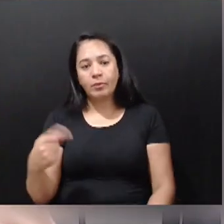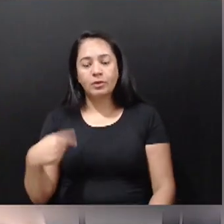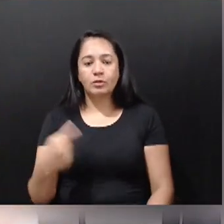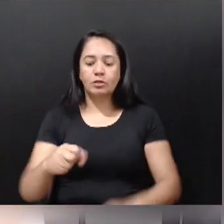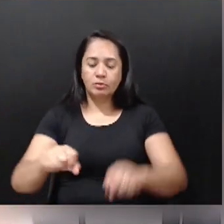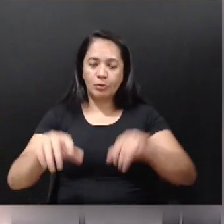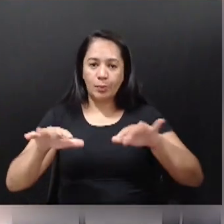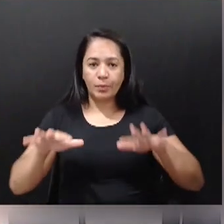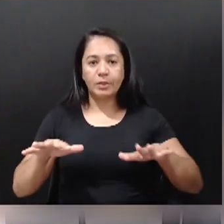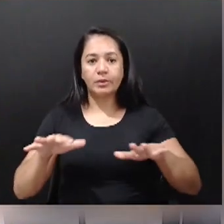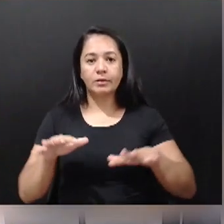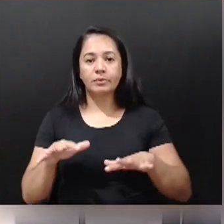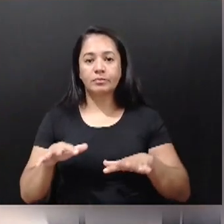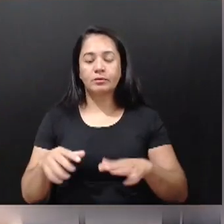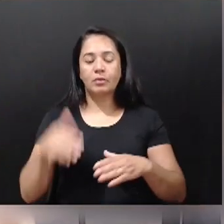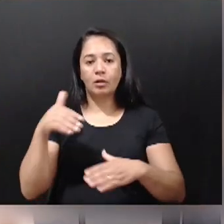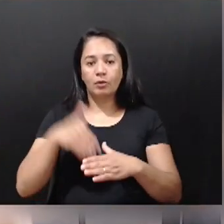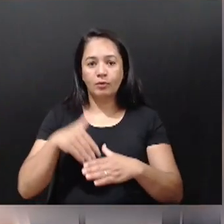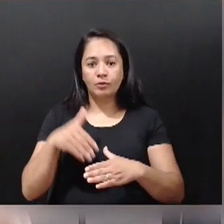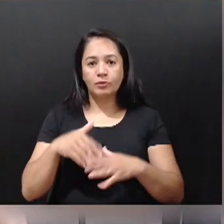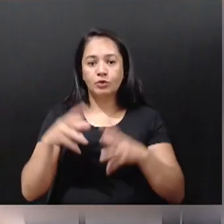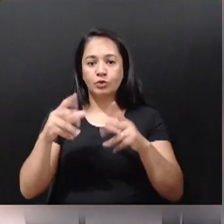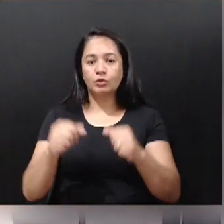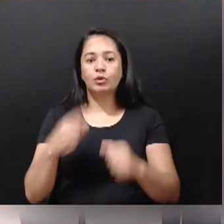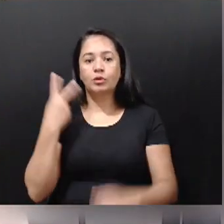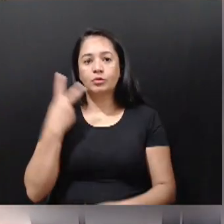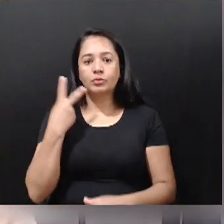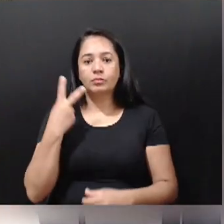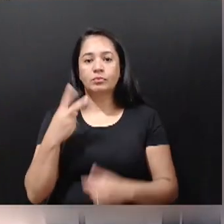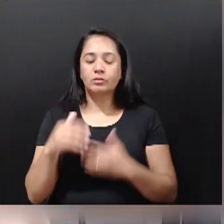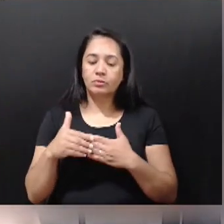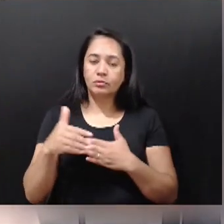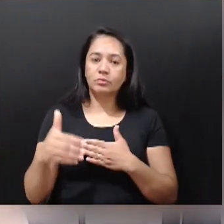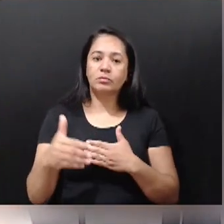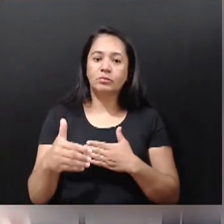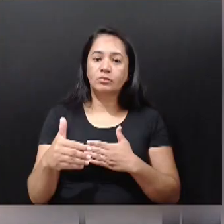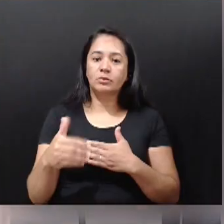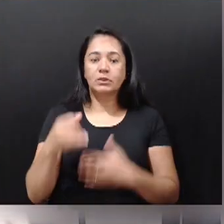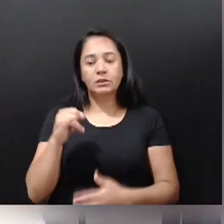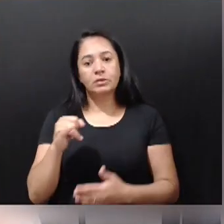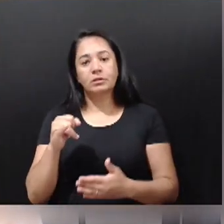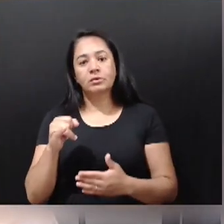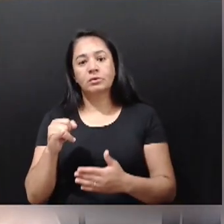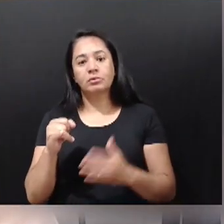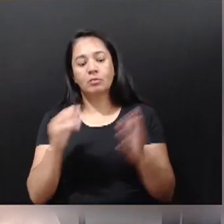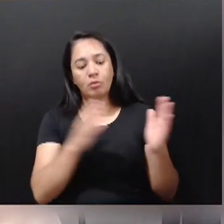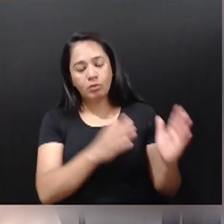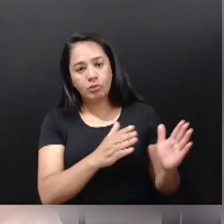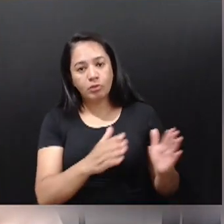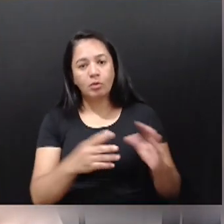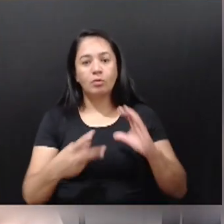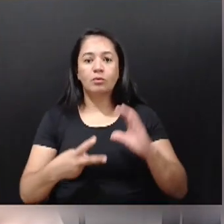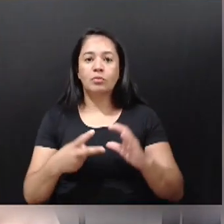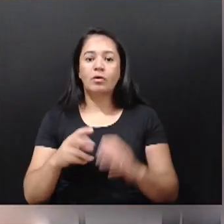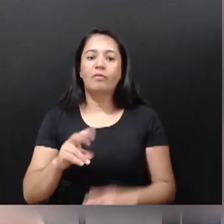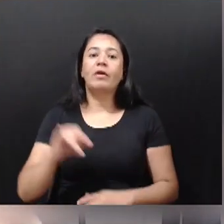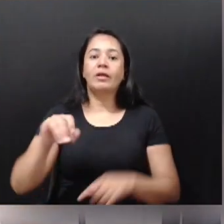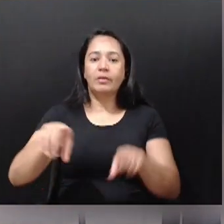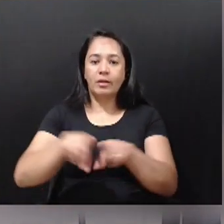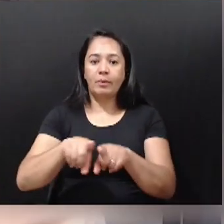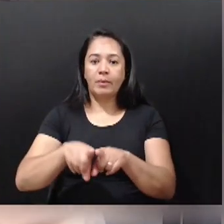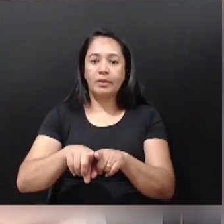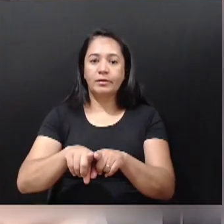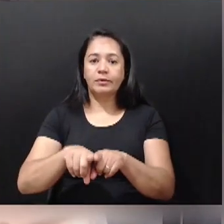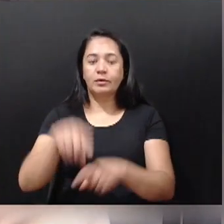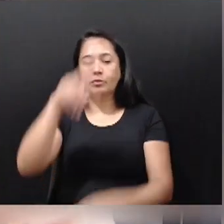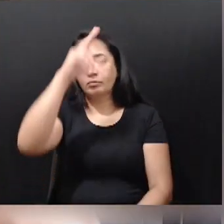a votação de todos os vereadores. E aí passando aqui pela Câmara, vai também para o prefeito